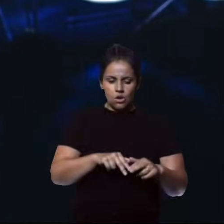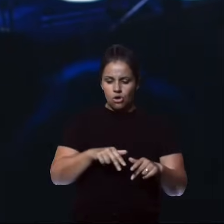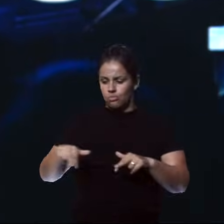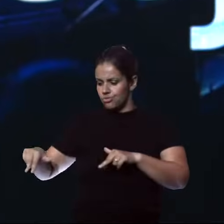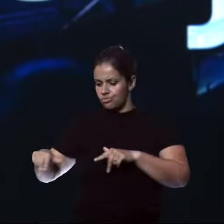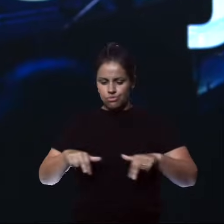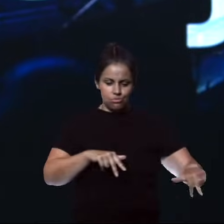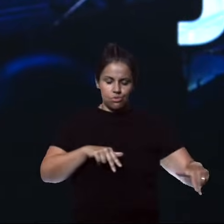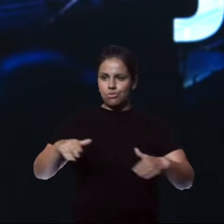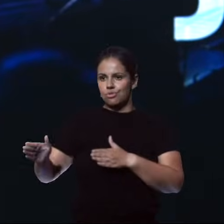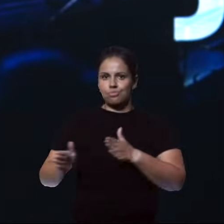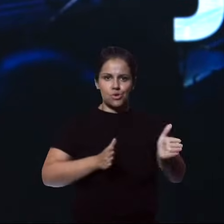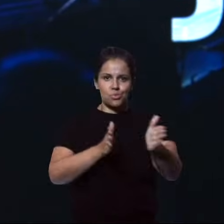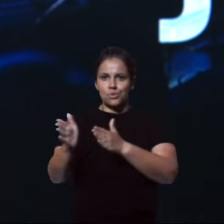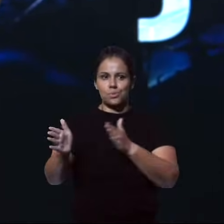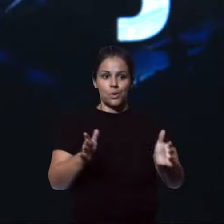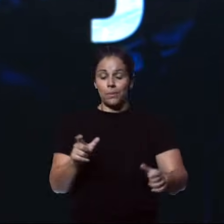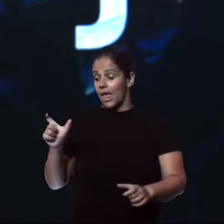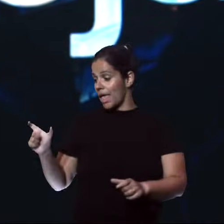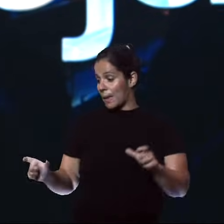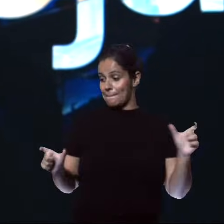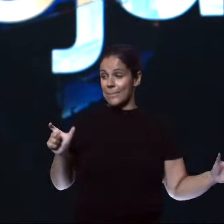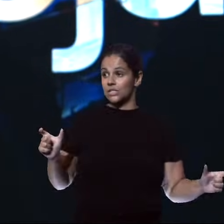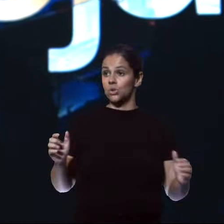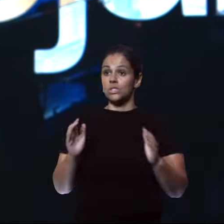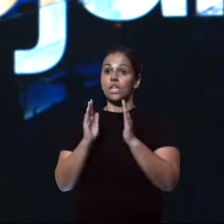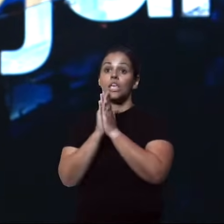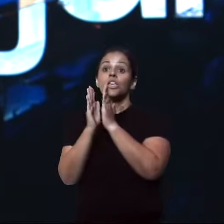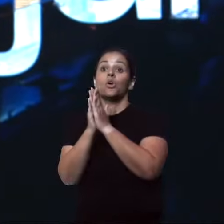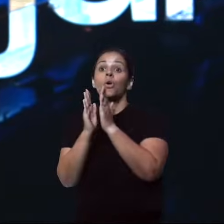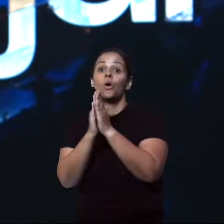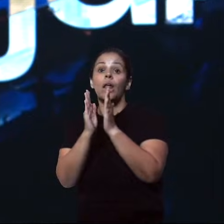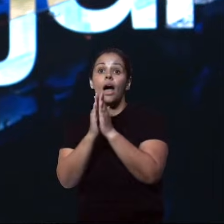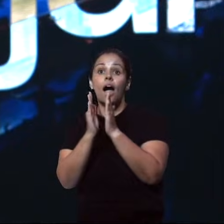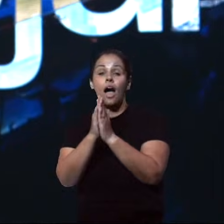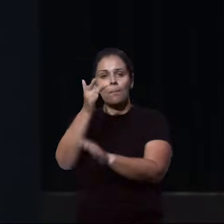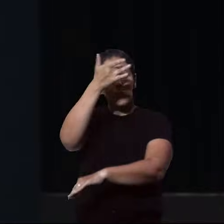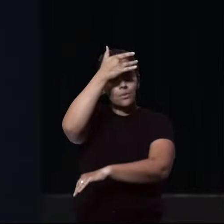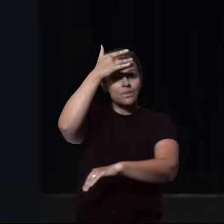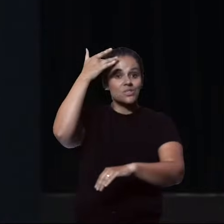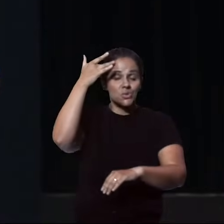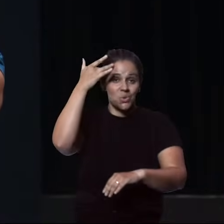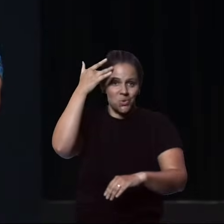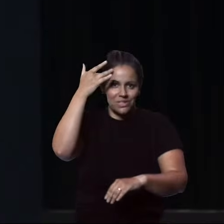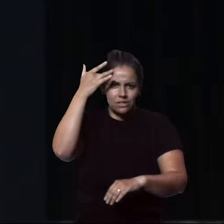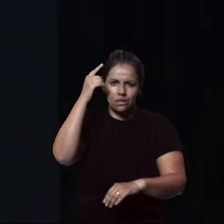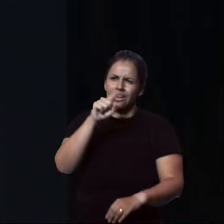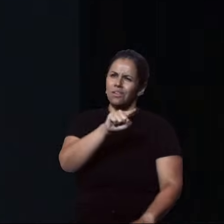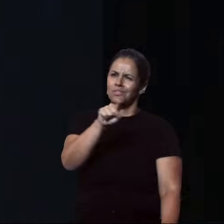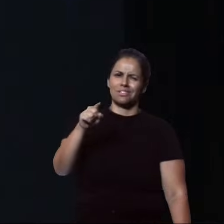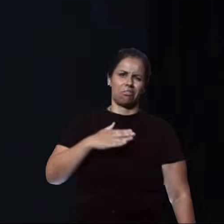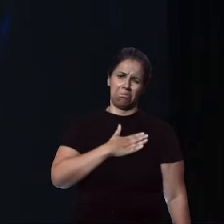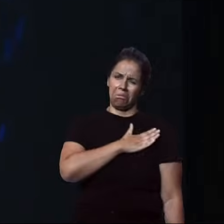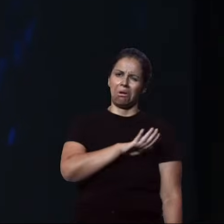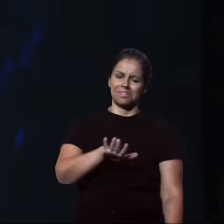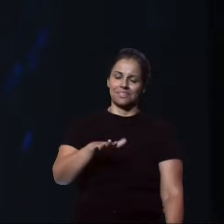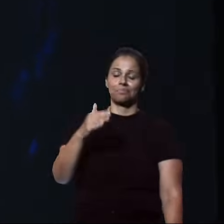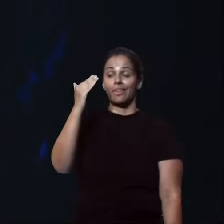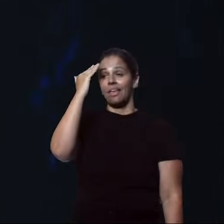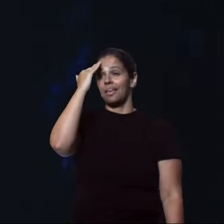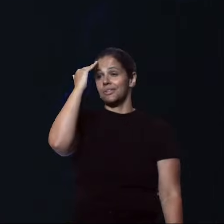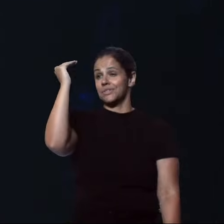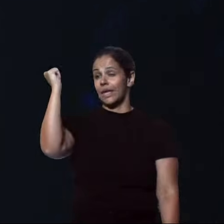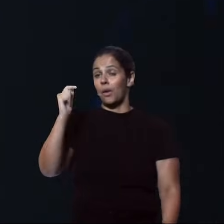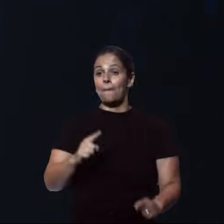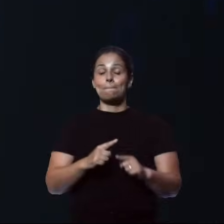sei, você detesta isso. A gente detesta esse tipo de coisa, não é? Mas a gente é filho de Deus e na comunhão dos santos a